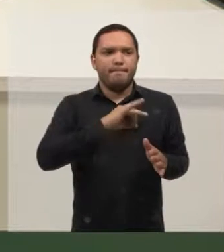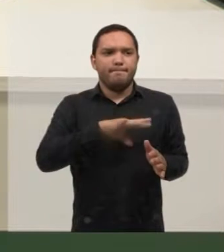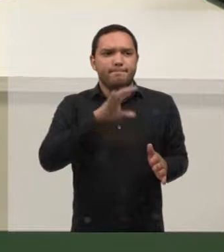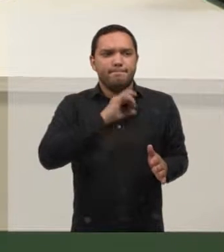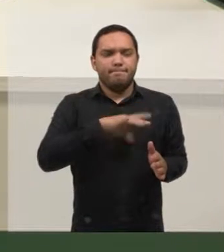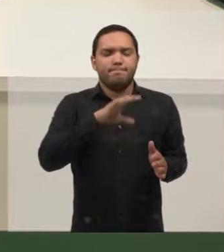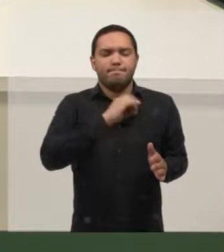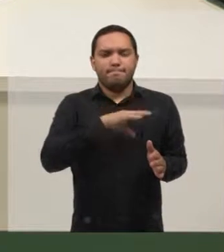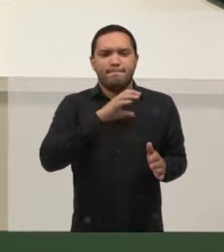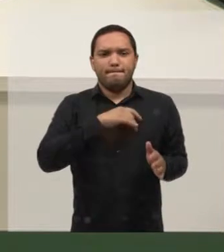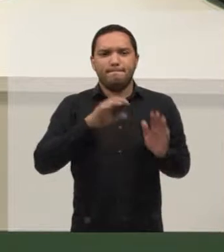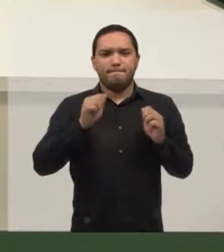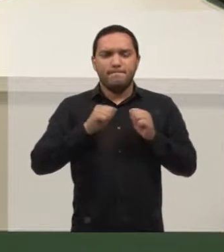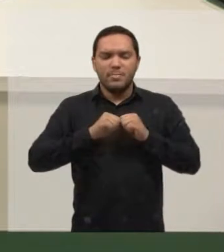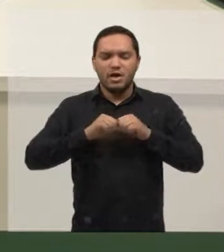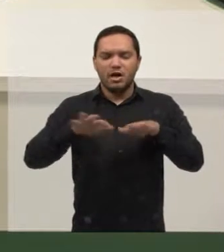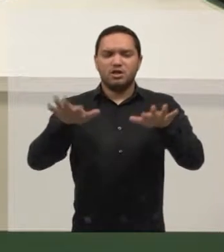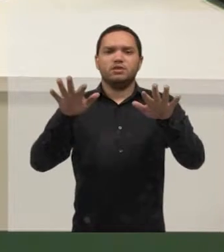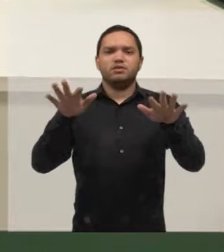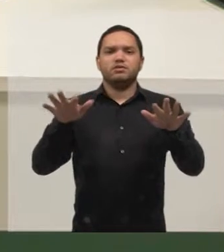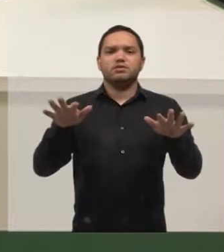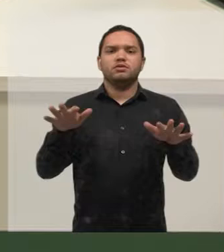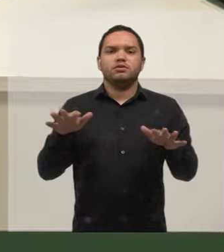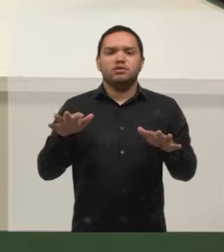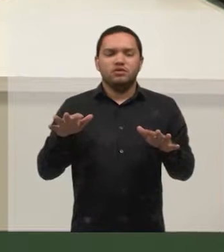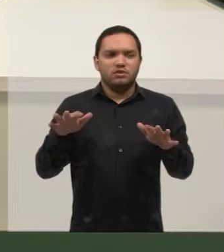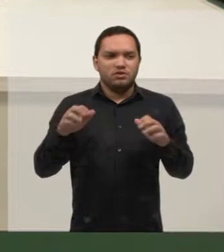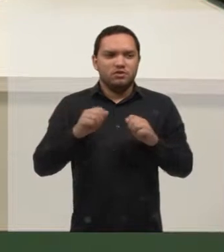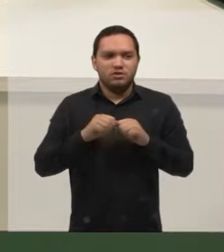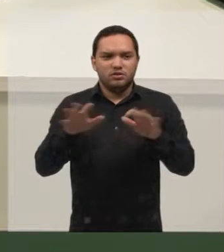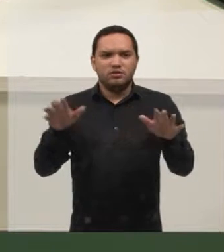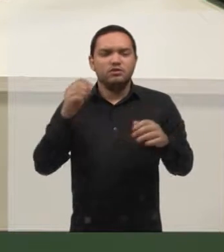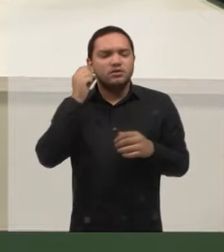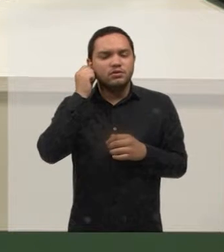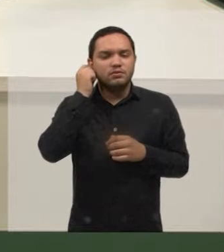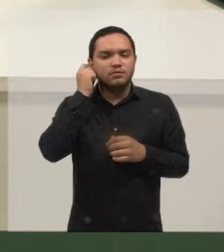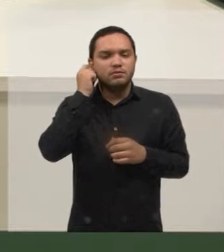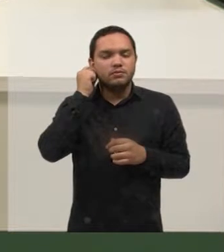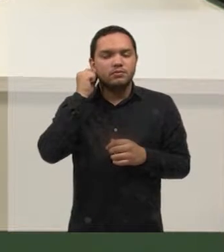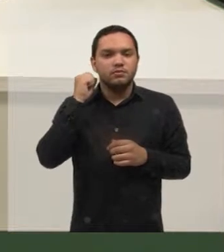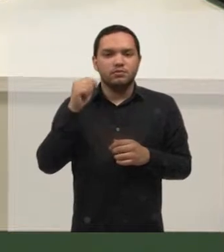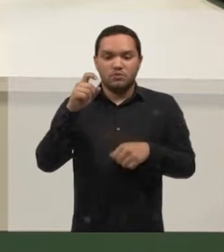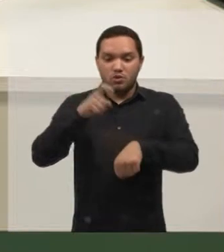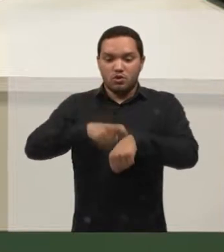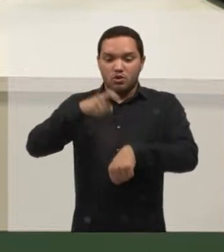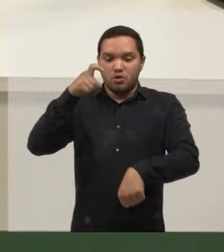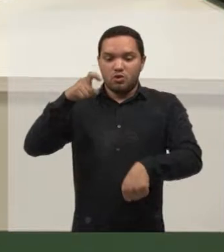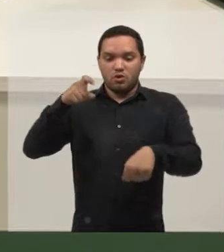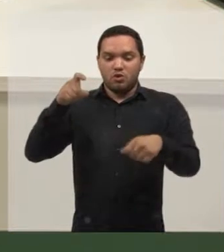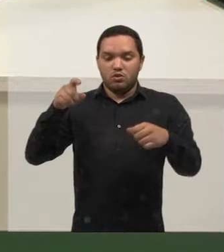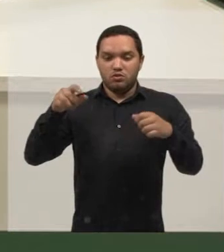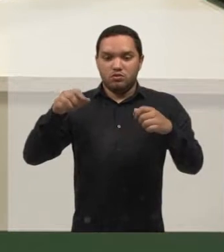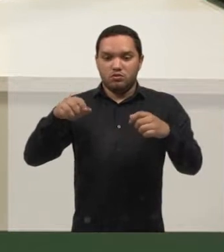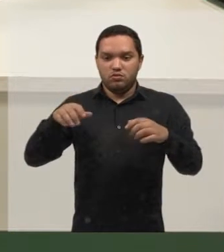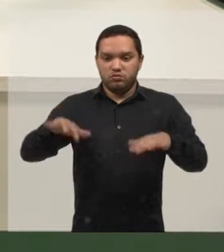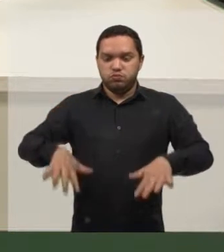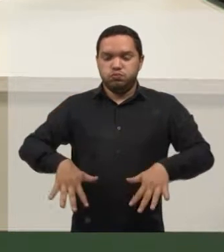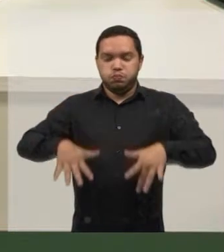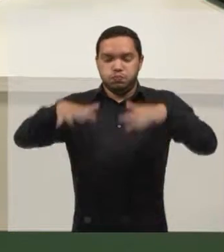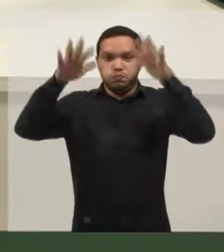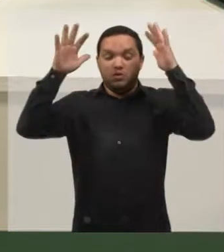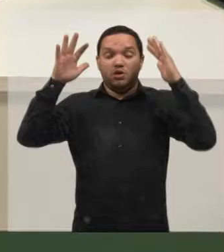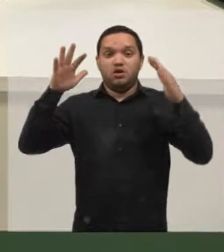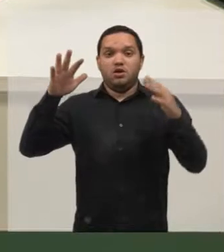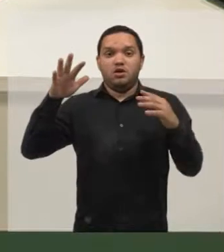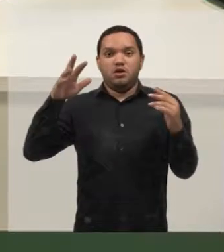sendo rodado aí, quando o rapaz... Daquela moça na hora que desaba, que sobe, e aquela poeira, aquela coisa, ele diz,